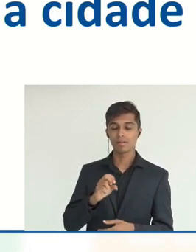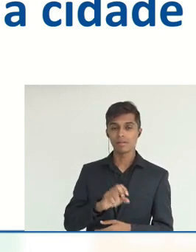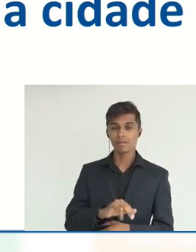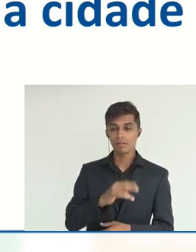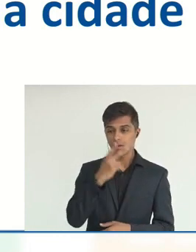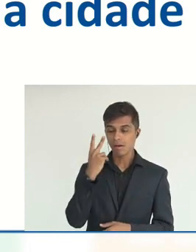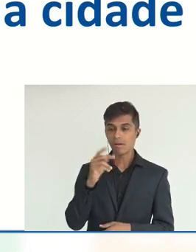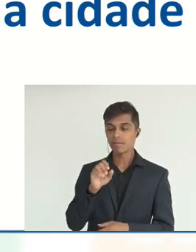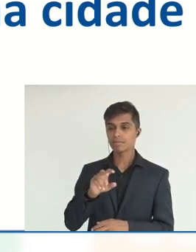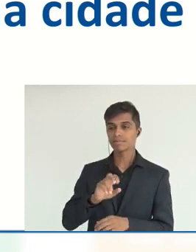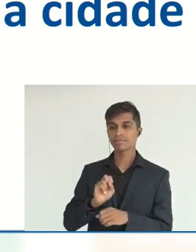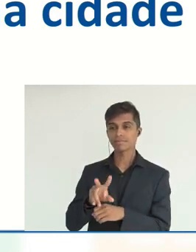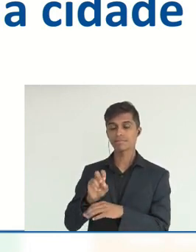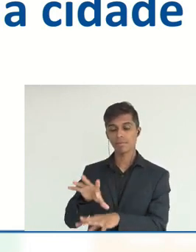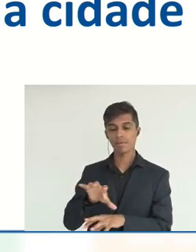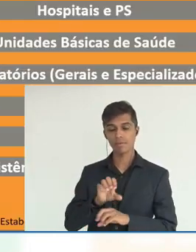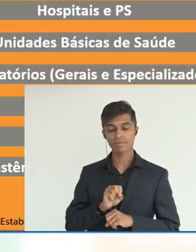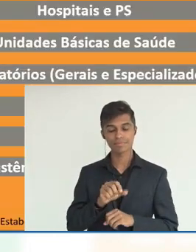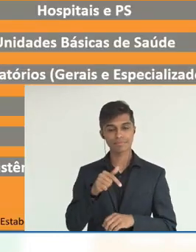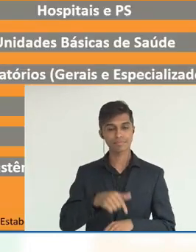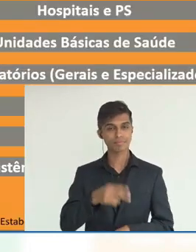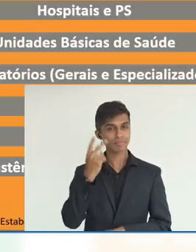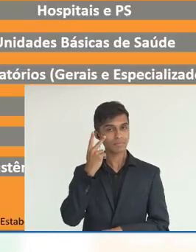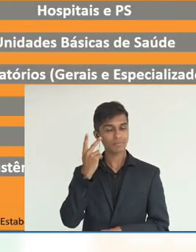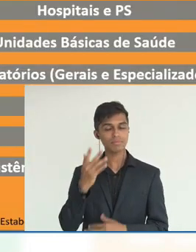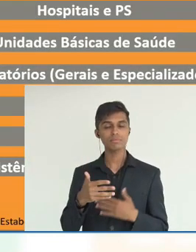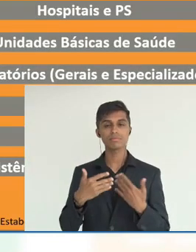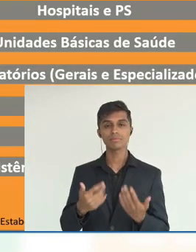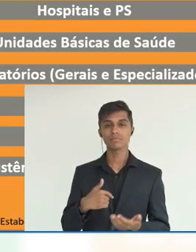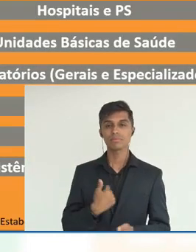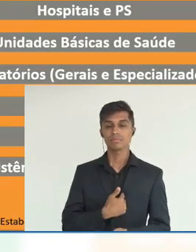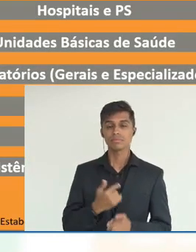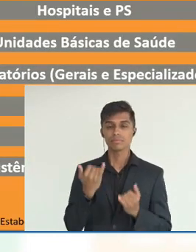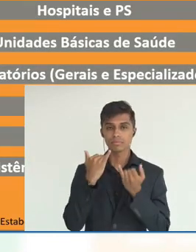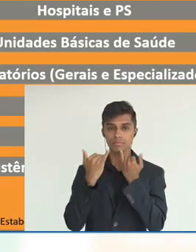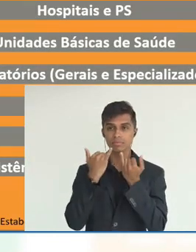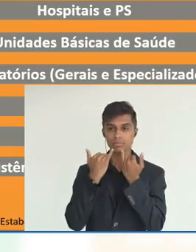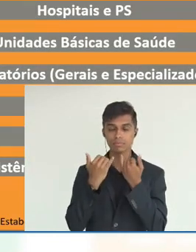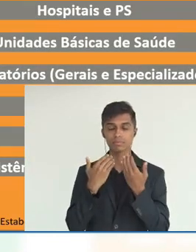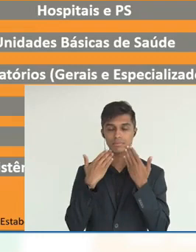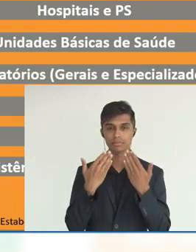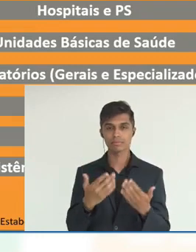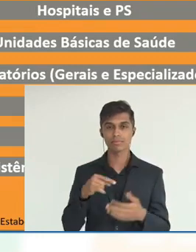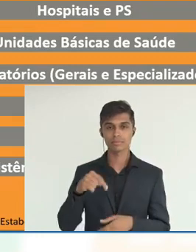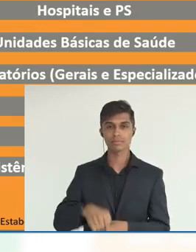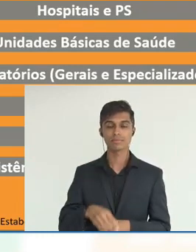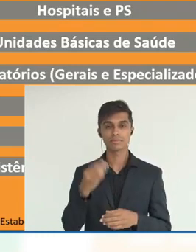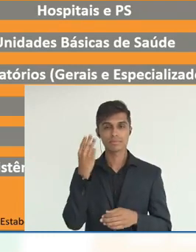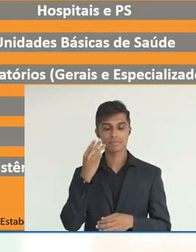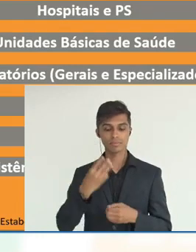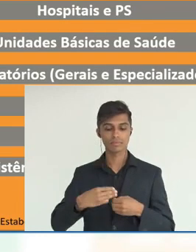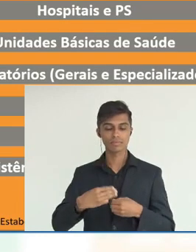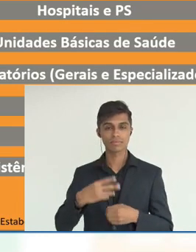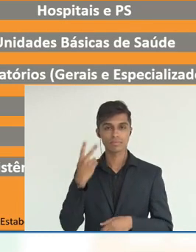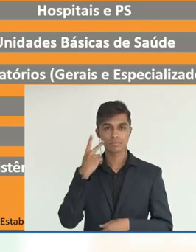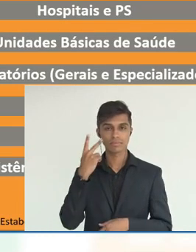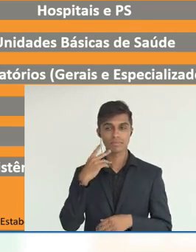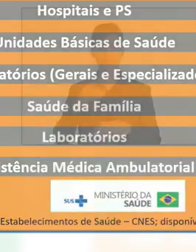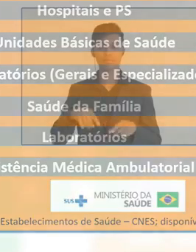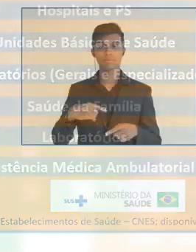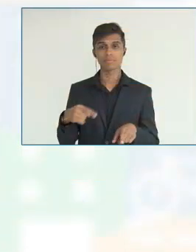Paulo, tá? Para isso, eu trago para vocês aqui alguns dados relacionados ao município de São Paulo, né, e